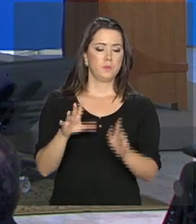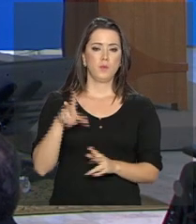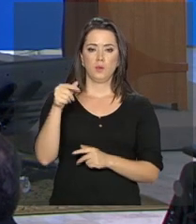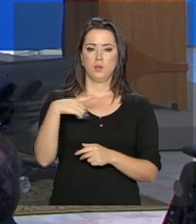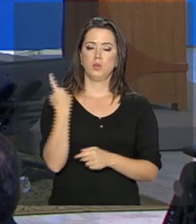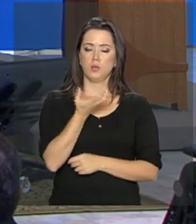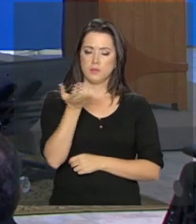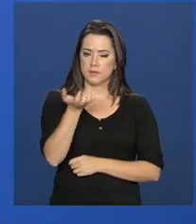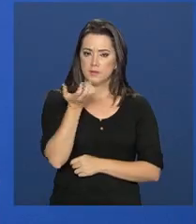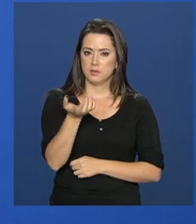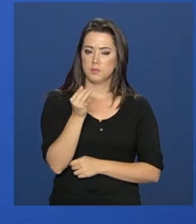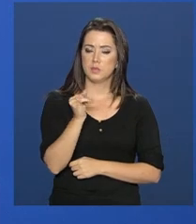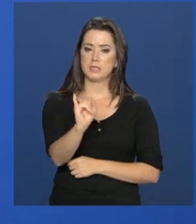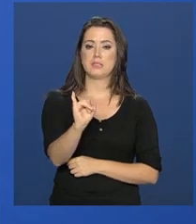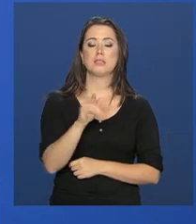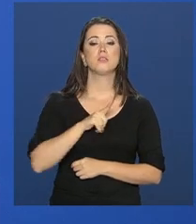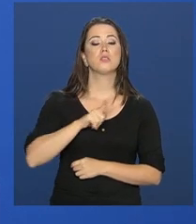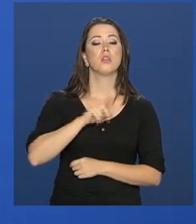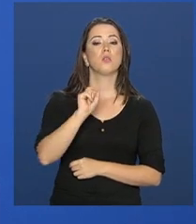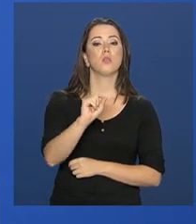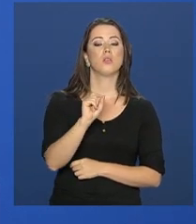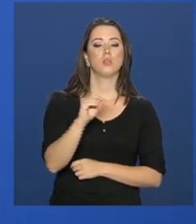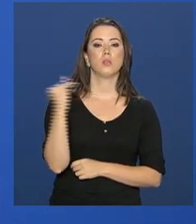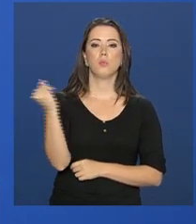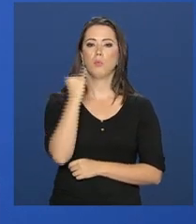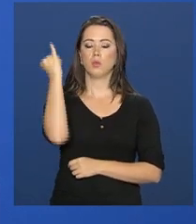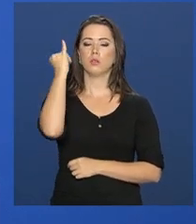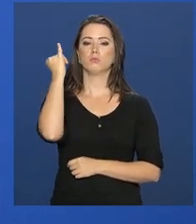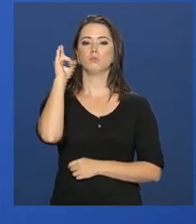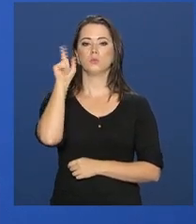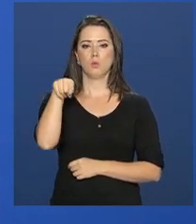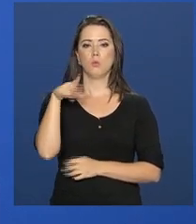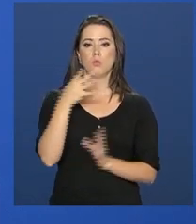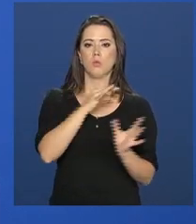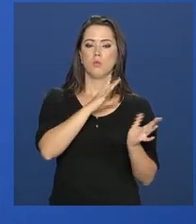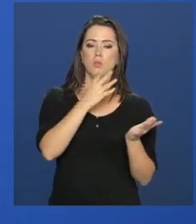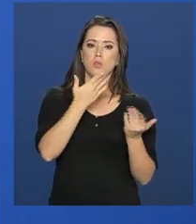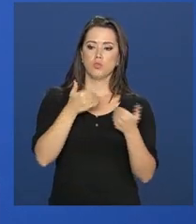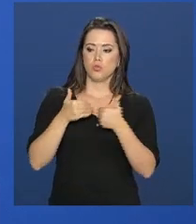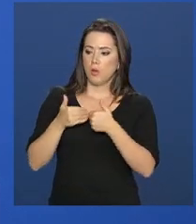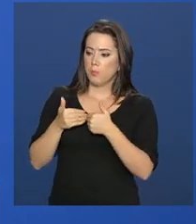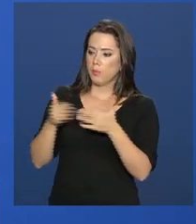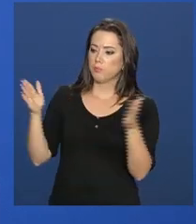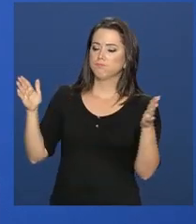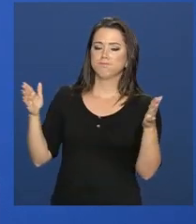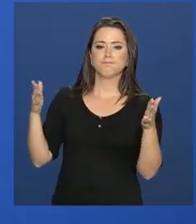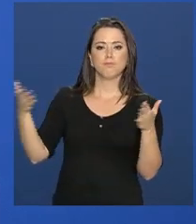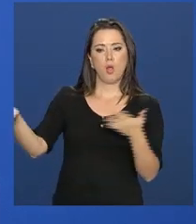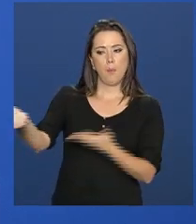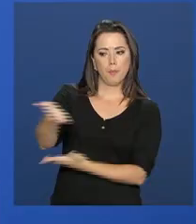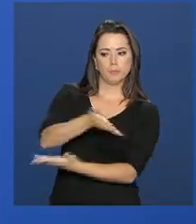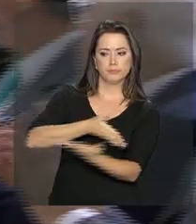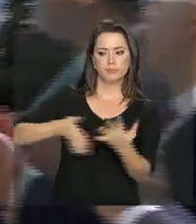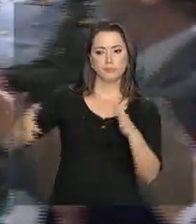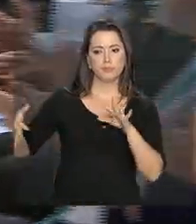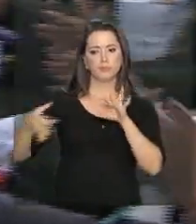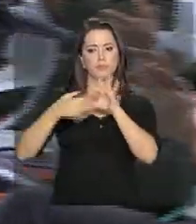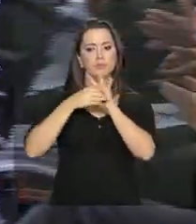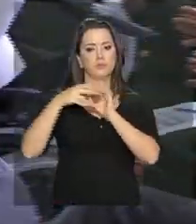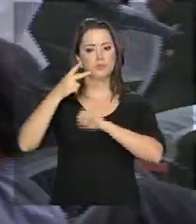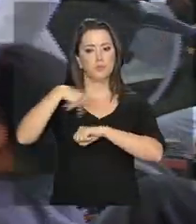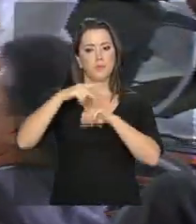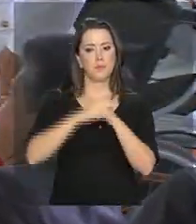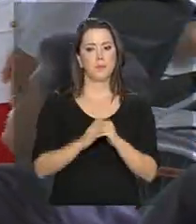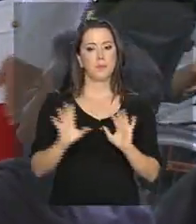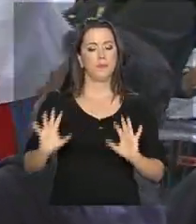tanto almejamos se tivermos a grandeza cívica de deixar a porta aberta para a conciliação nacional durante a